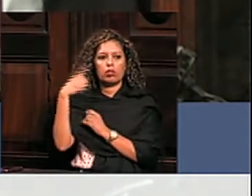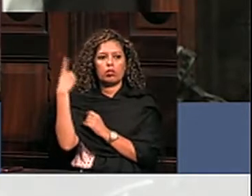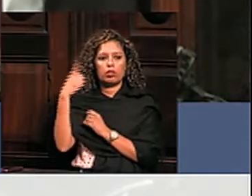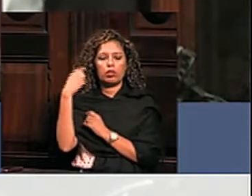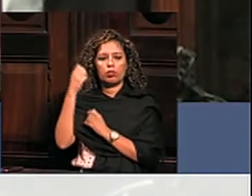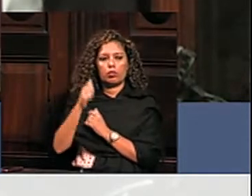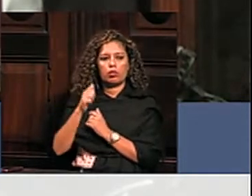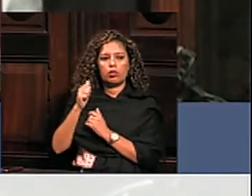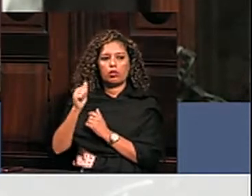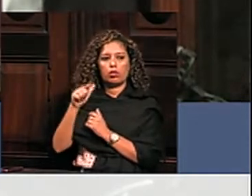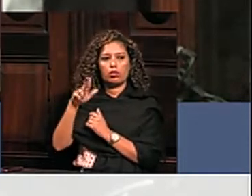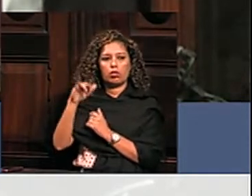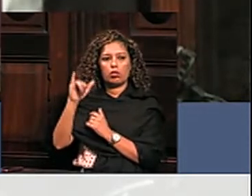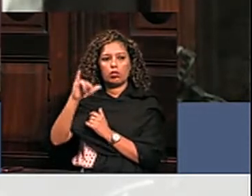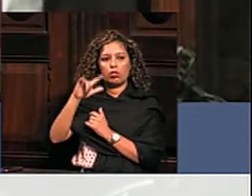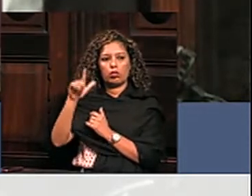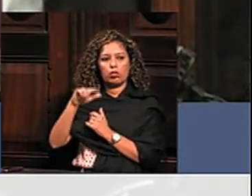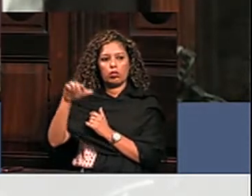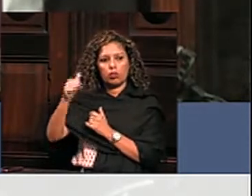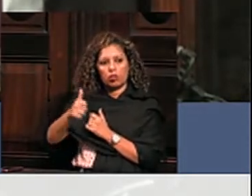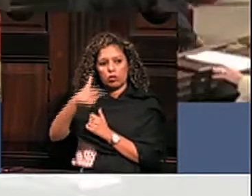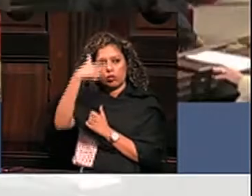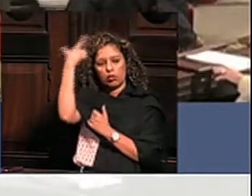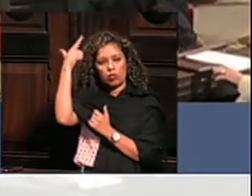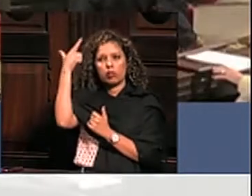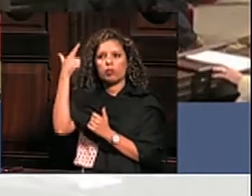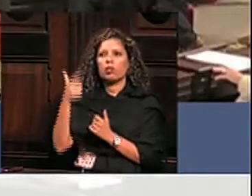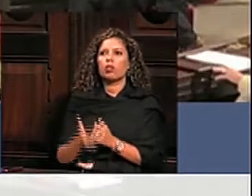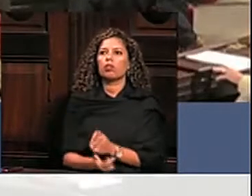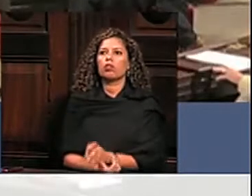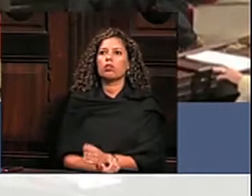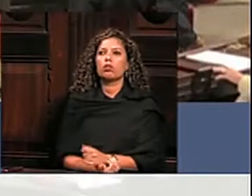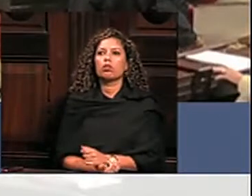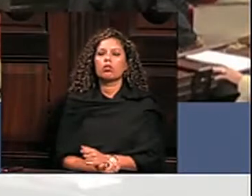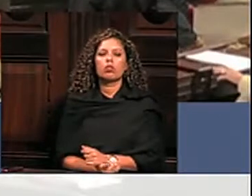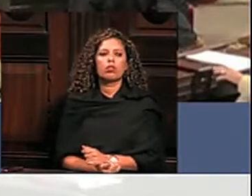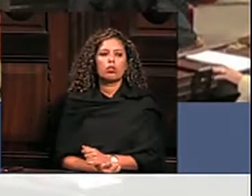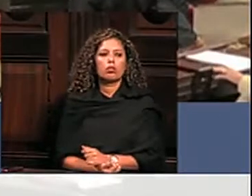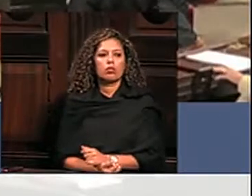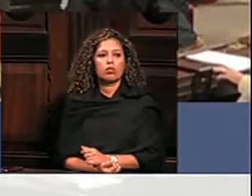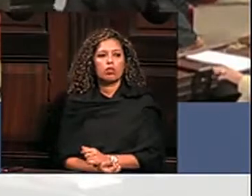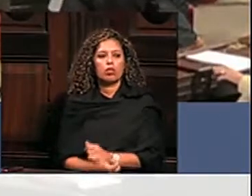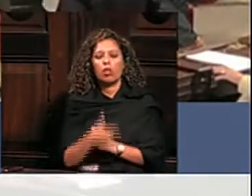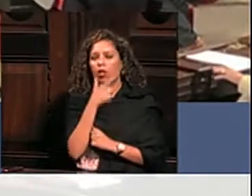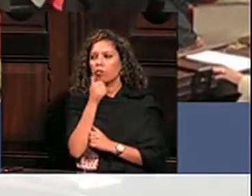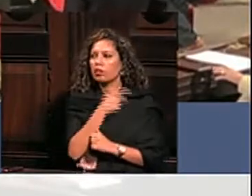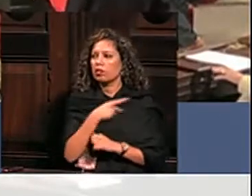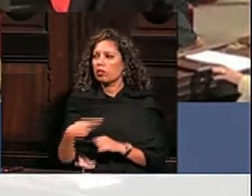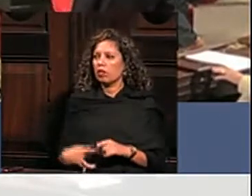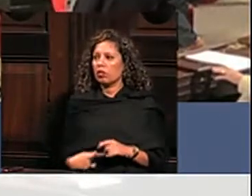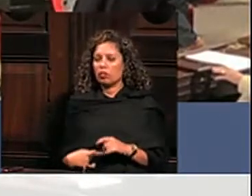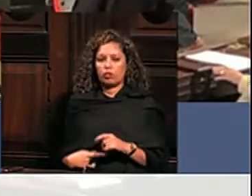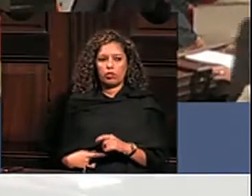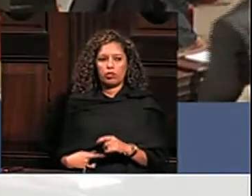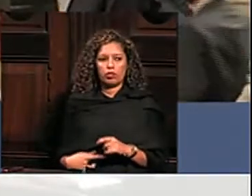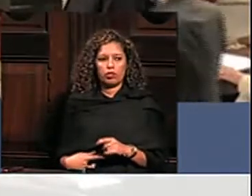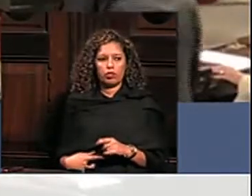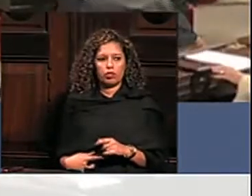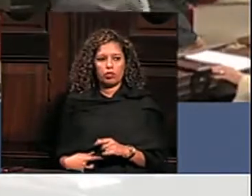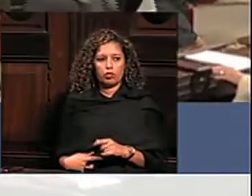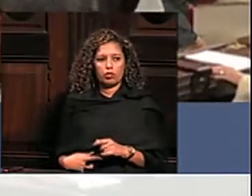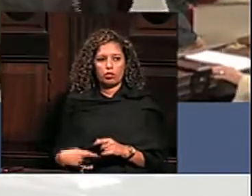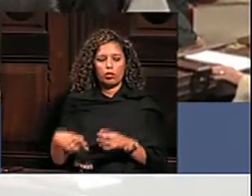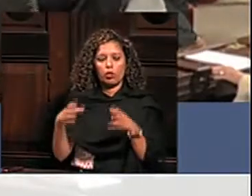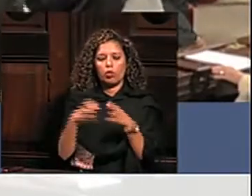Rocha. A Lucinha está depois de mim. Exatamente. Senhor presidente, a bancada